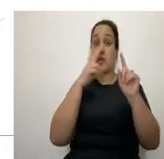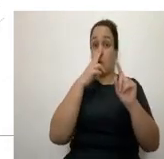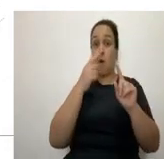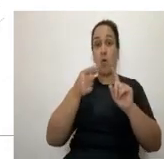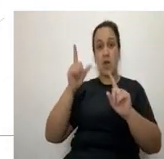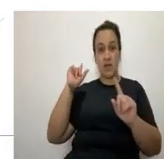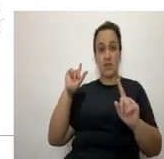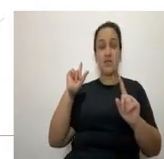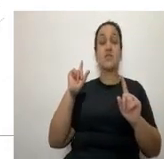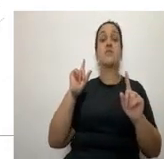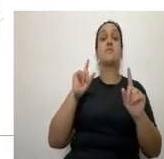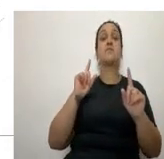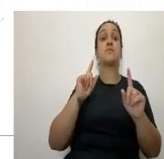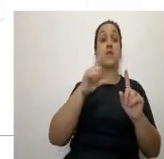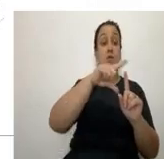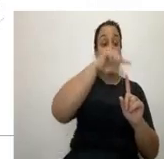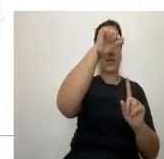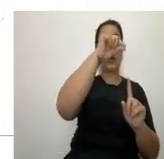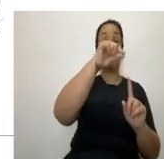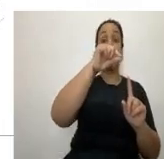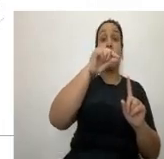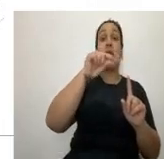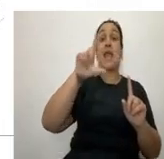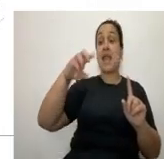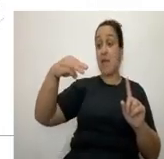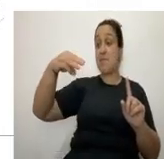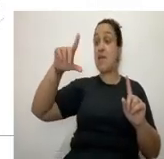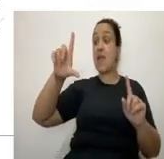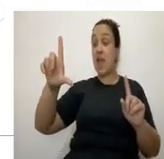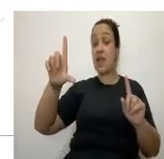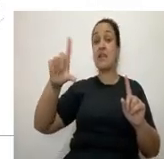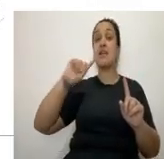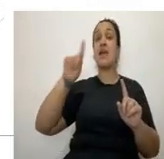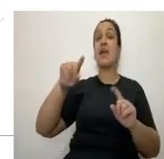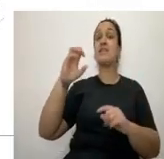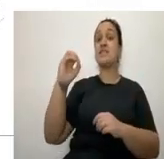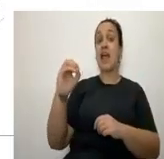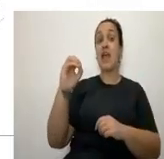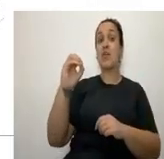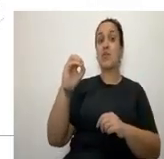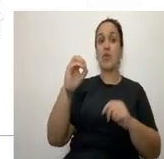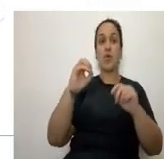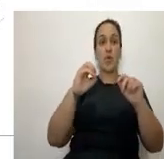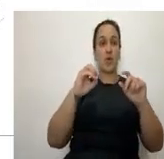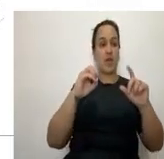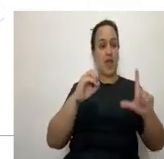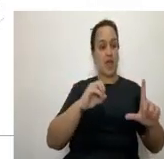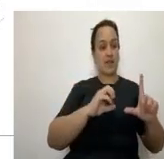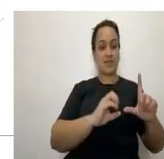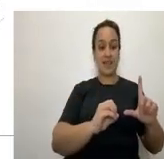o L, que também é igual ao outro. O número quântico magnético, que é o Ml, é esse